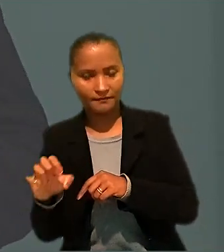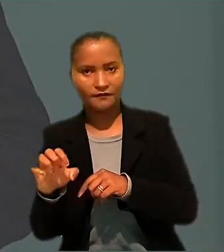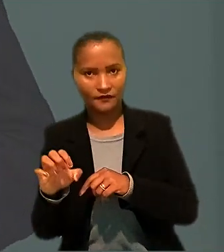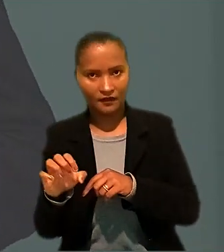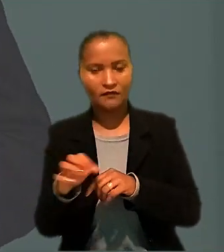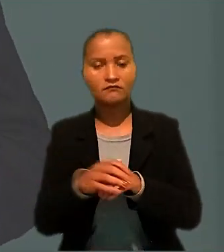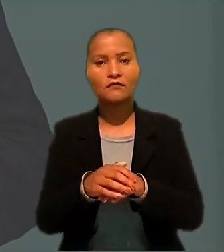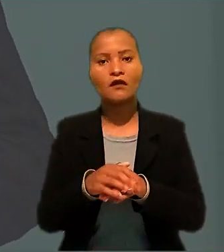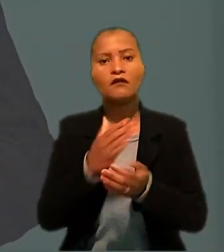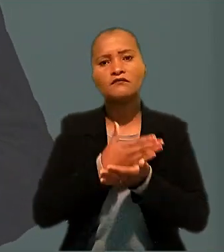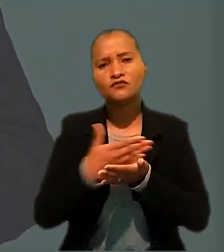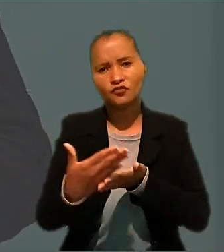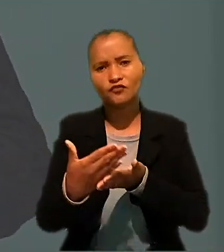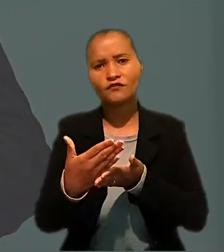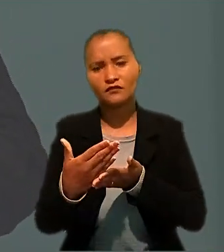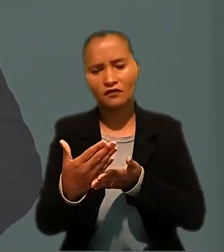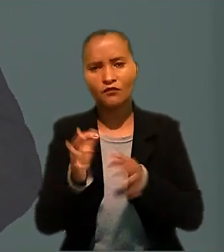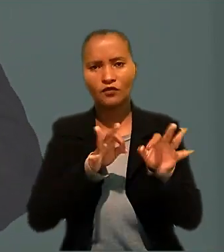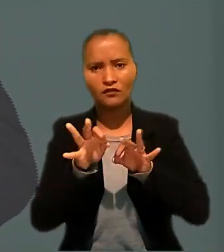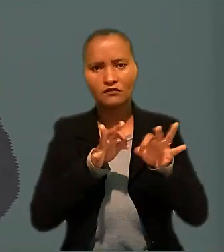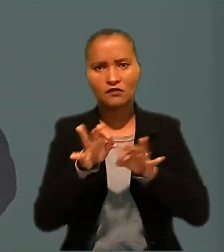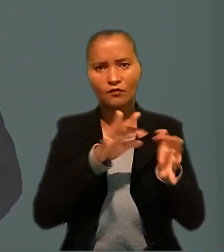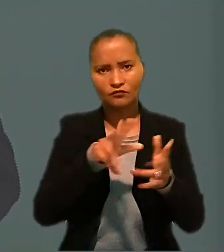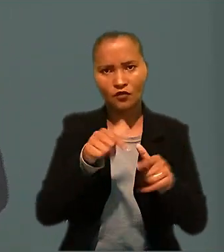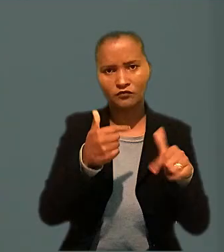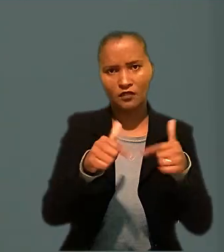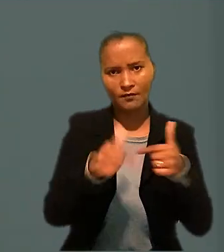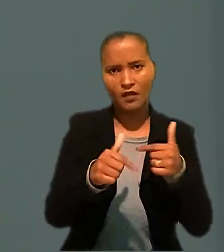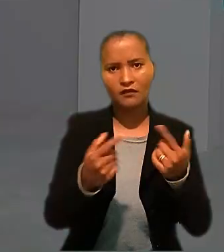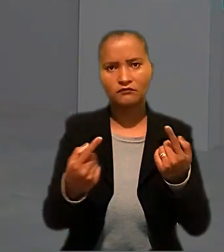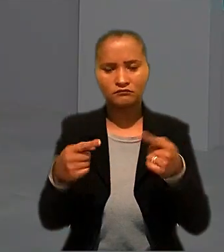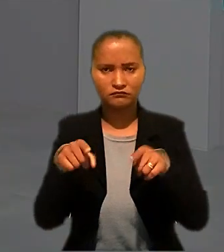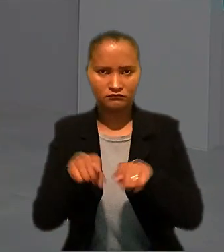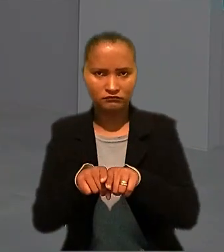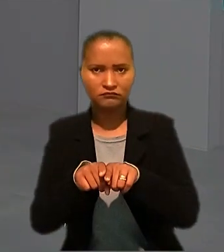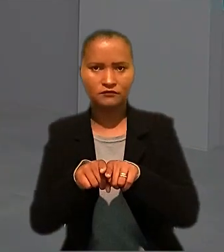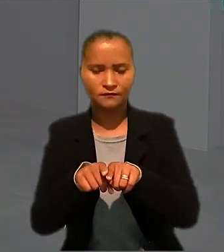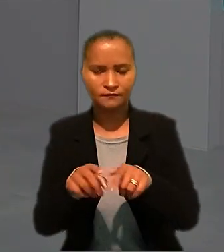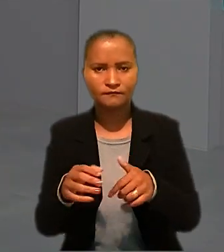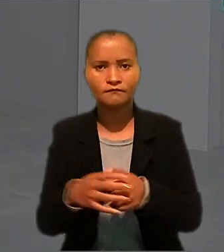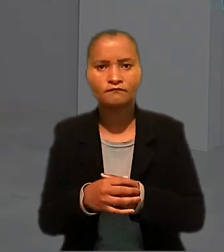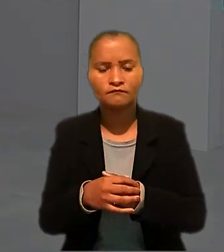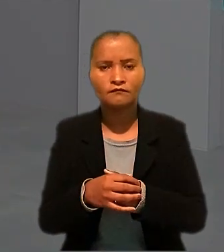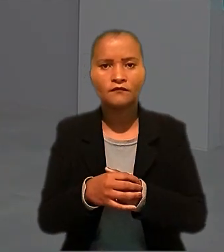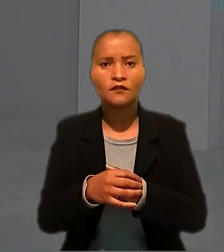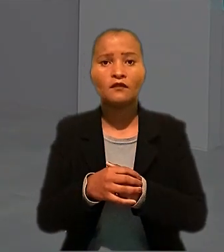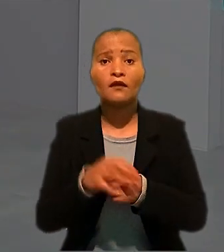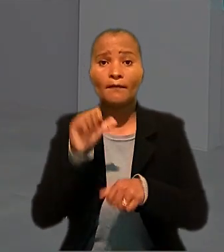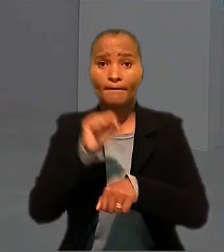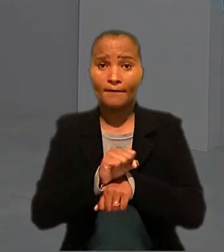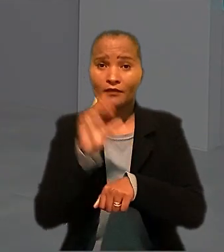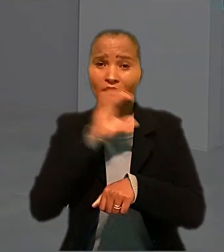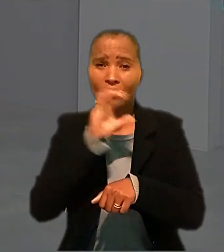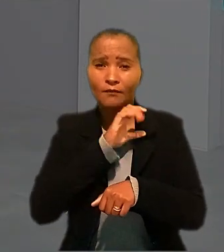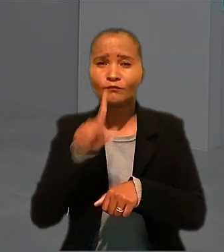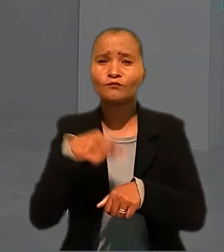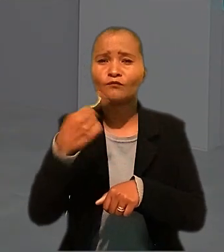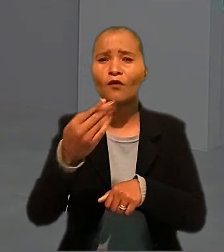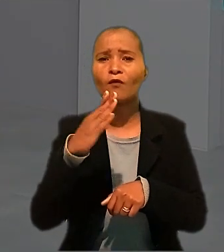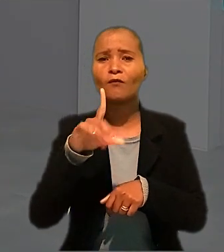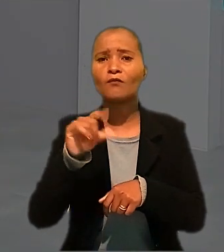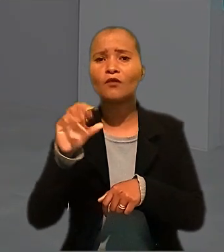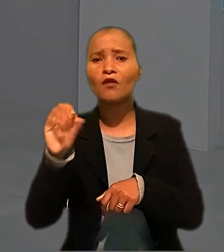da Organização Internacional do Trabalho, em parceria com o Ministério Público do Trabalho. Vamos fazer uma pausa rápida e no próximo bloco você vai